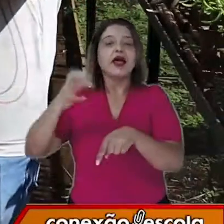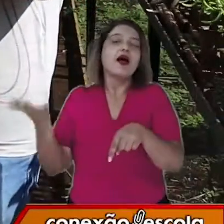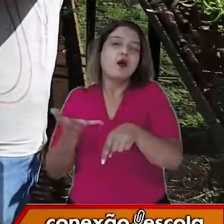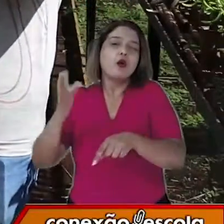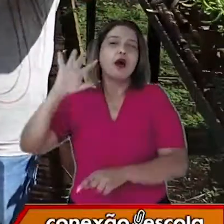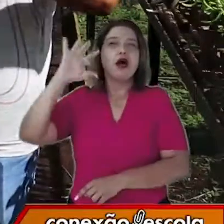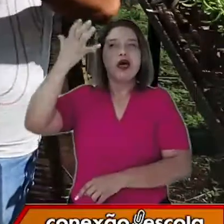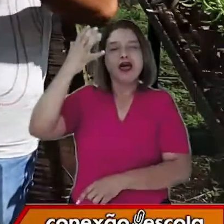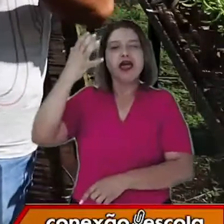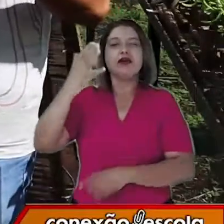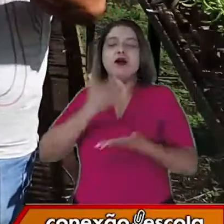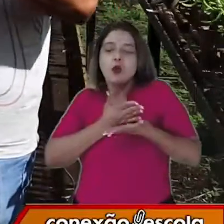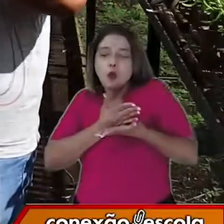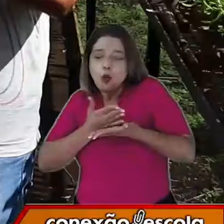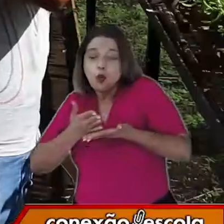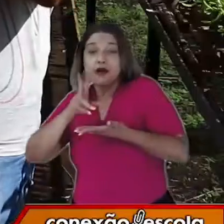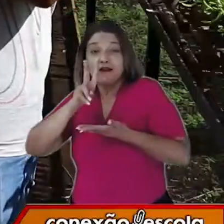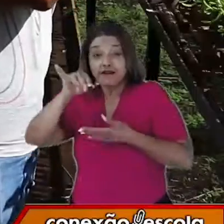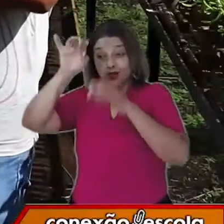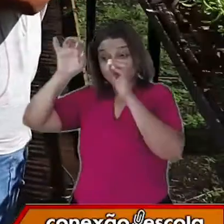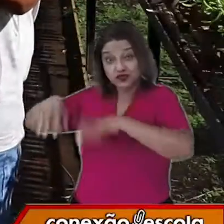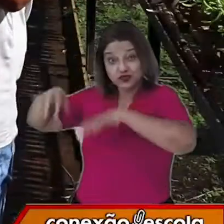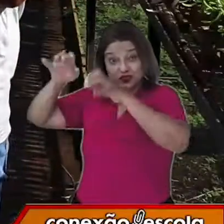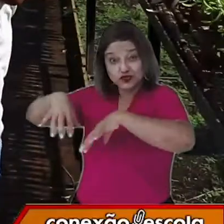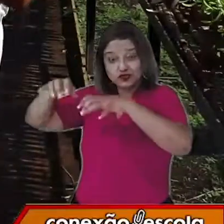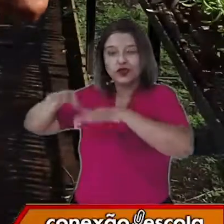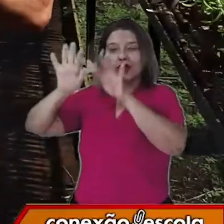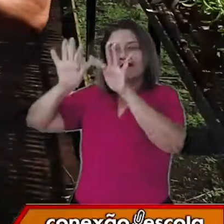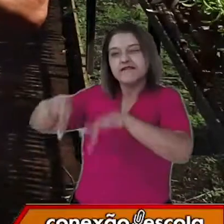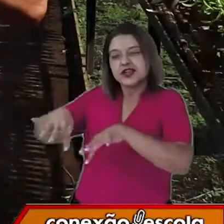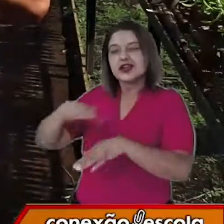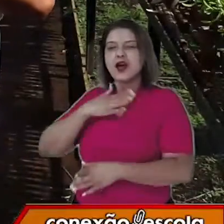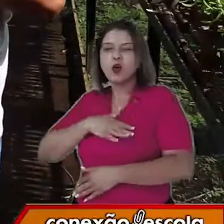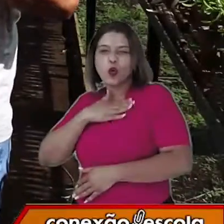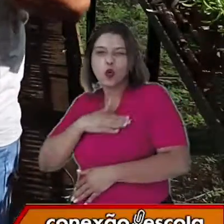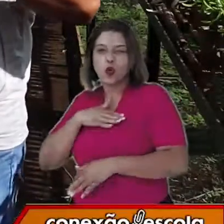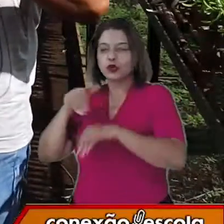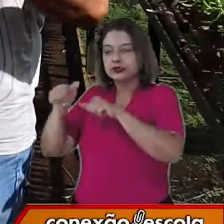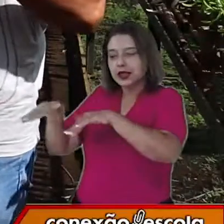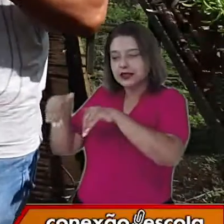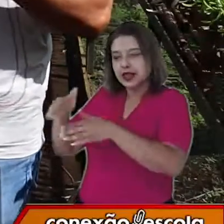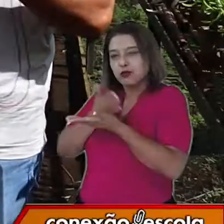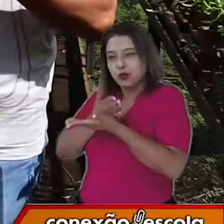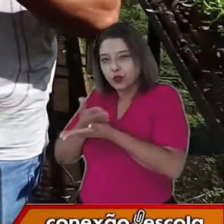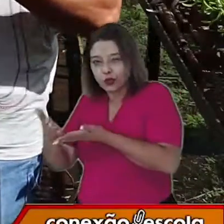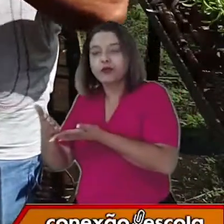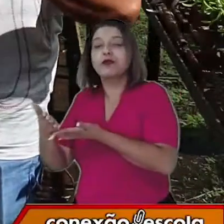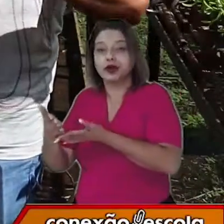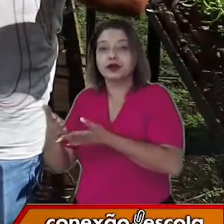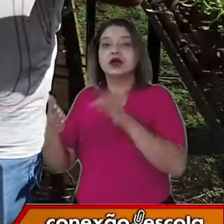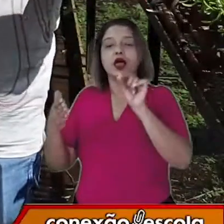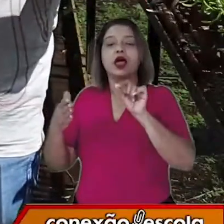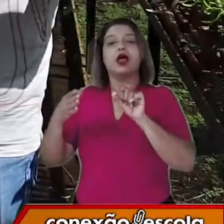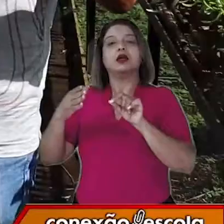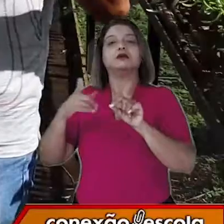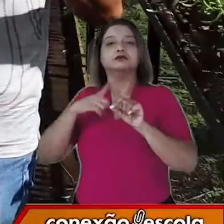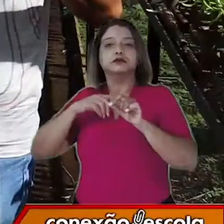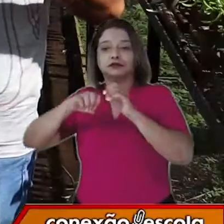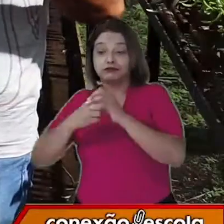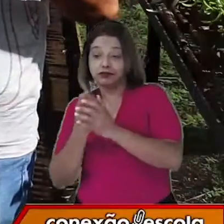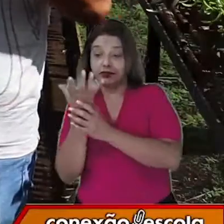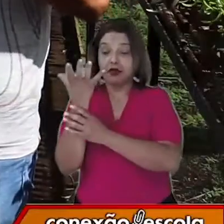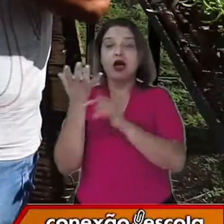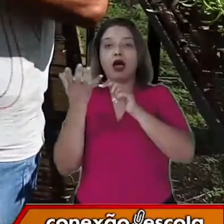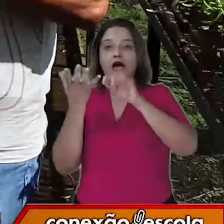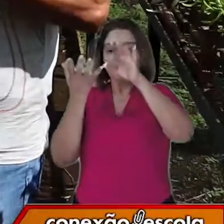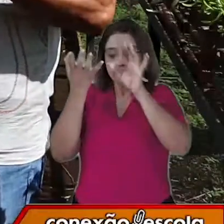já quase no iniciozinho das chuvas, Final do mês de agosto, início do mês de setembro, começa então a abrir os